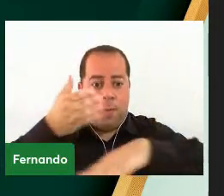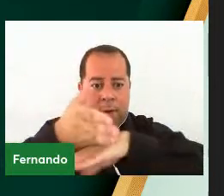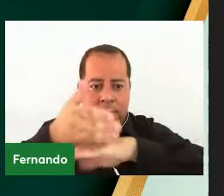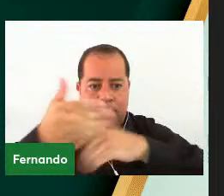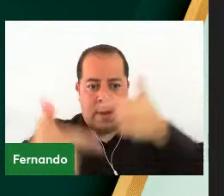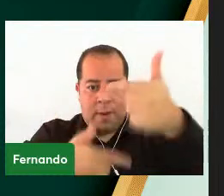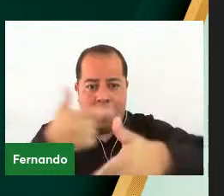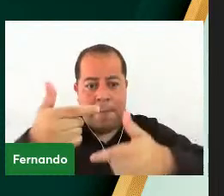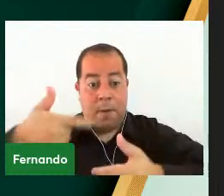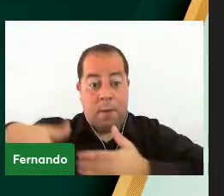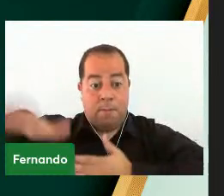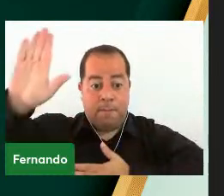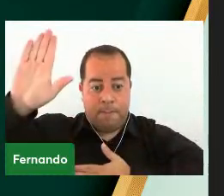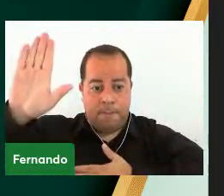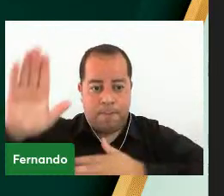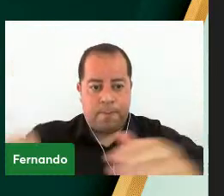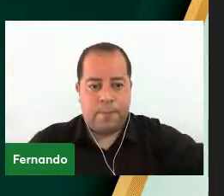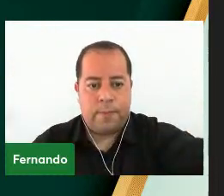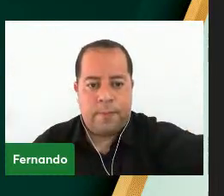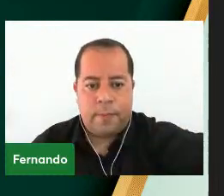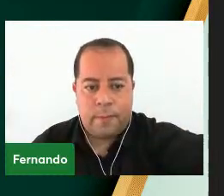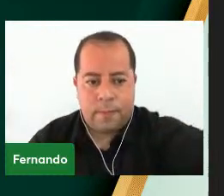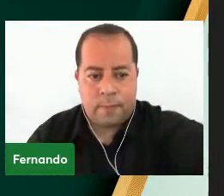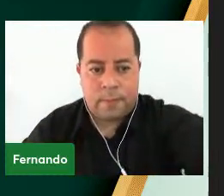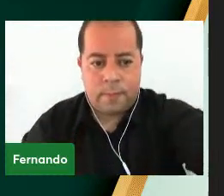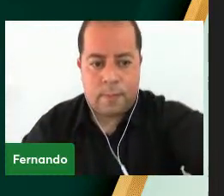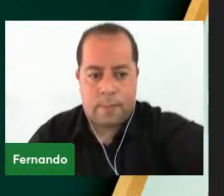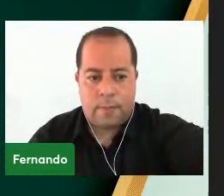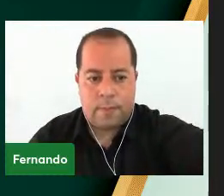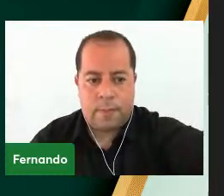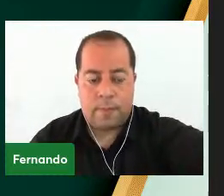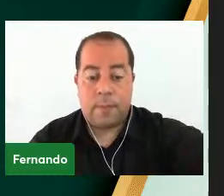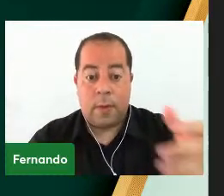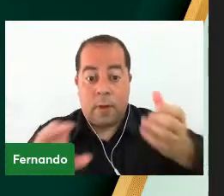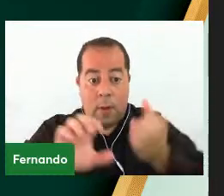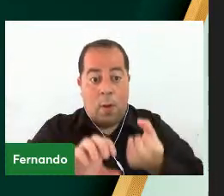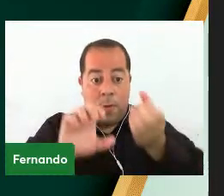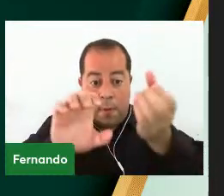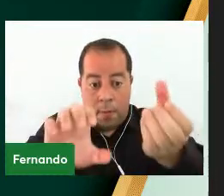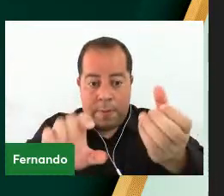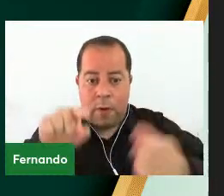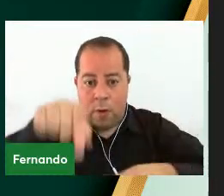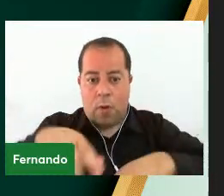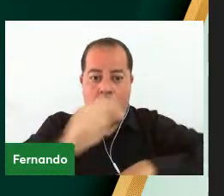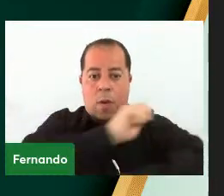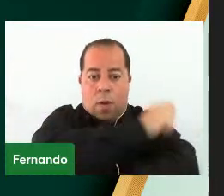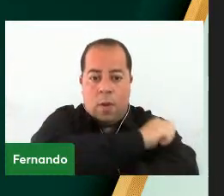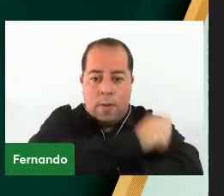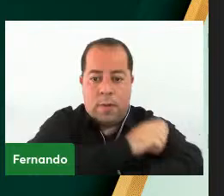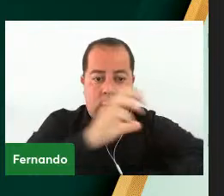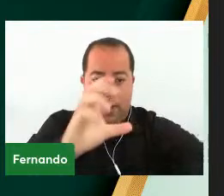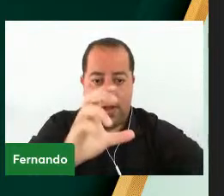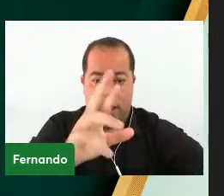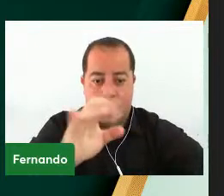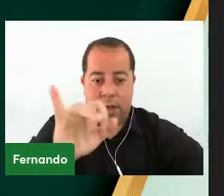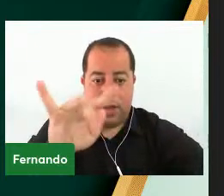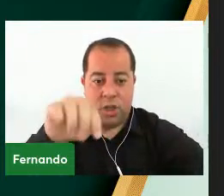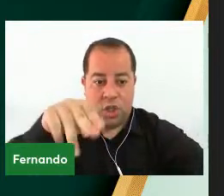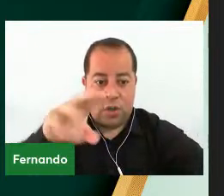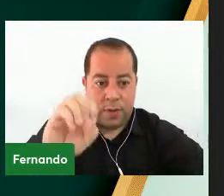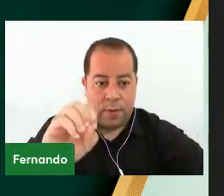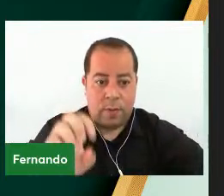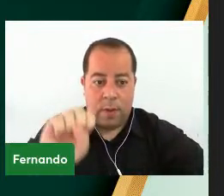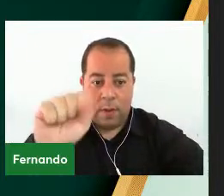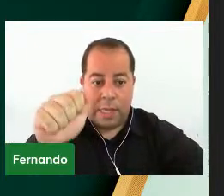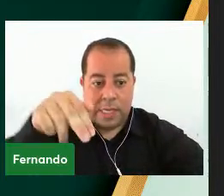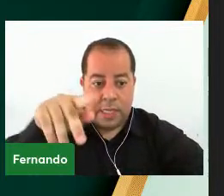Assim eu prometo. A pró-reitora outorga o grau ao graduando Cristiano Bueno dos Santos.